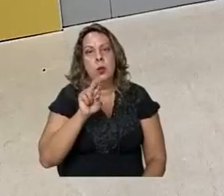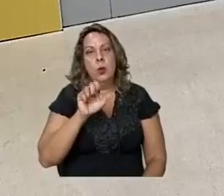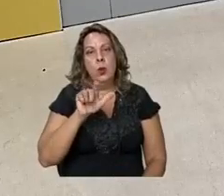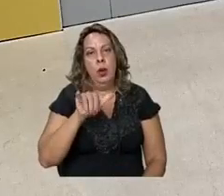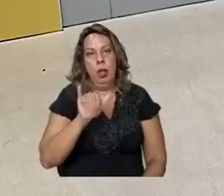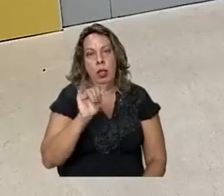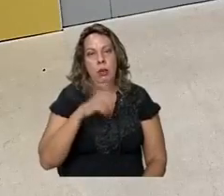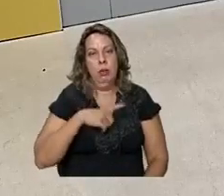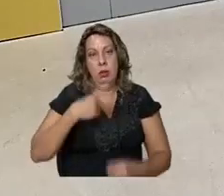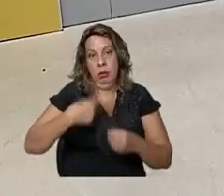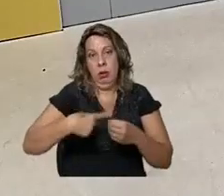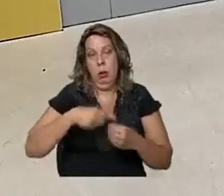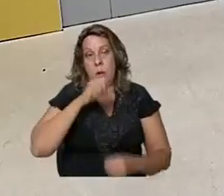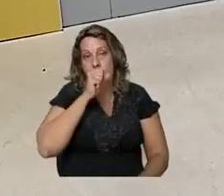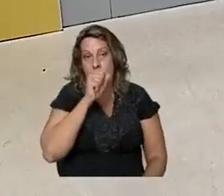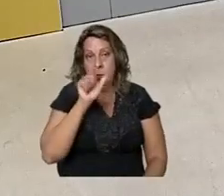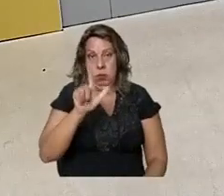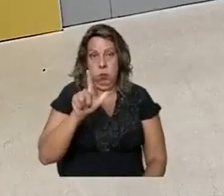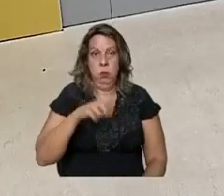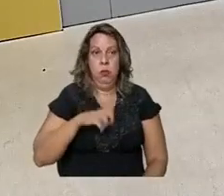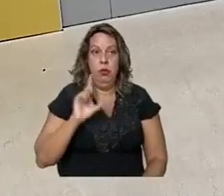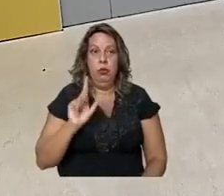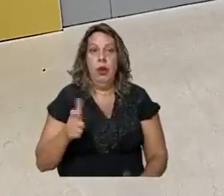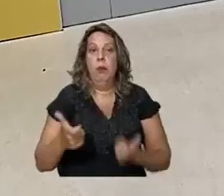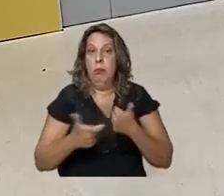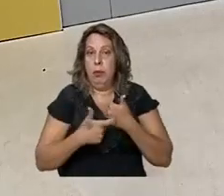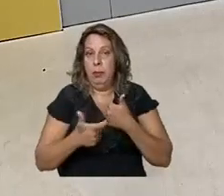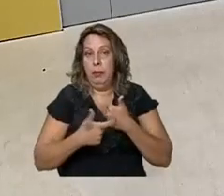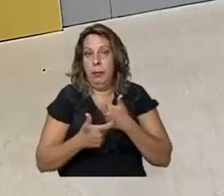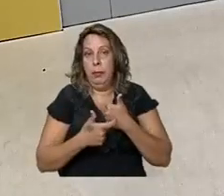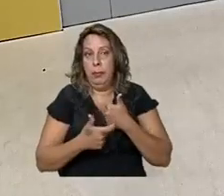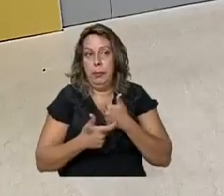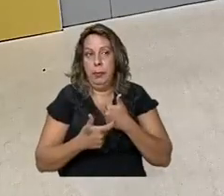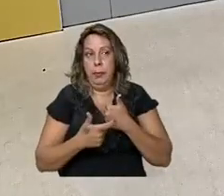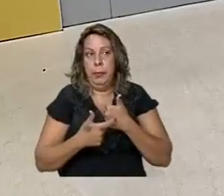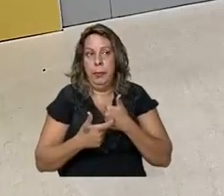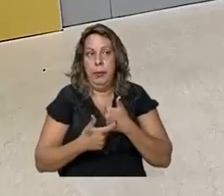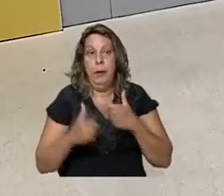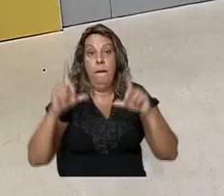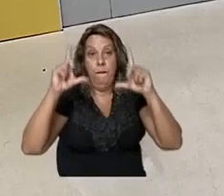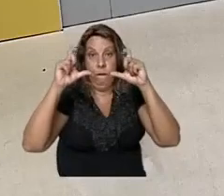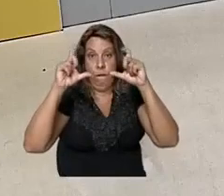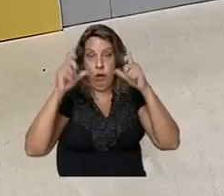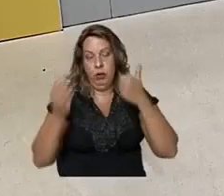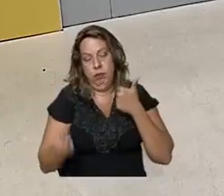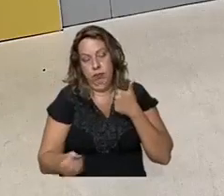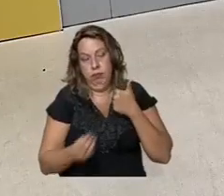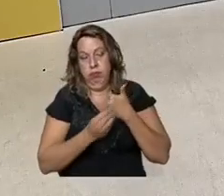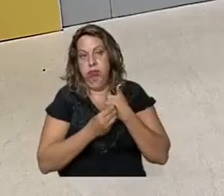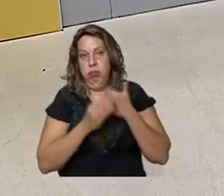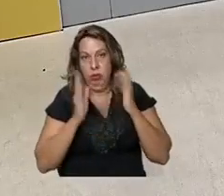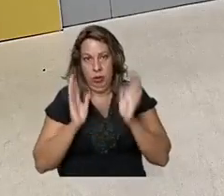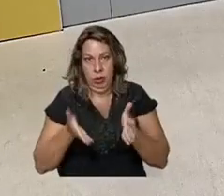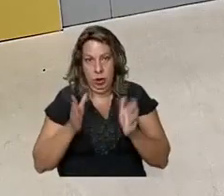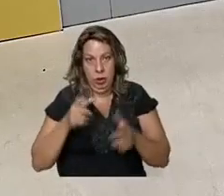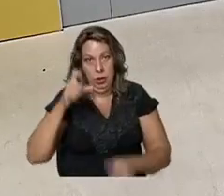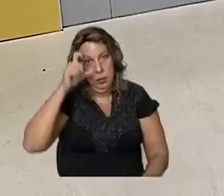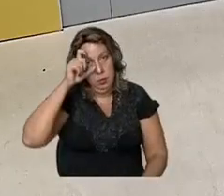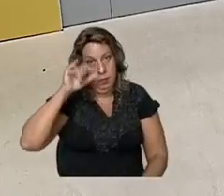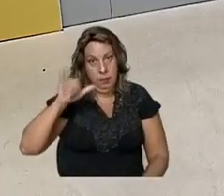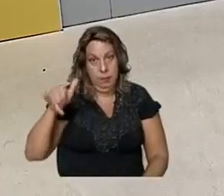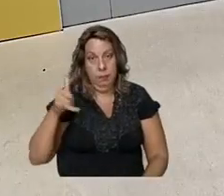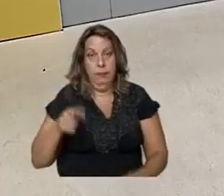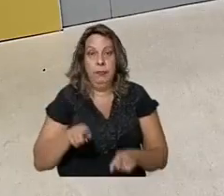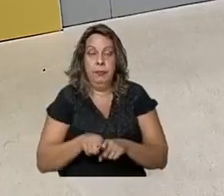mora no loteamento Denise Forte. Já marcou aqui a gente, ó. Muito tirou a legal, foto, muito registrou legal. A Jaque Júnior lá no fundo,